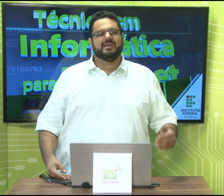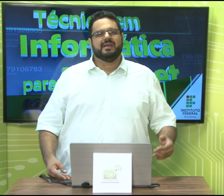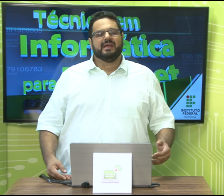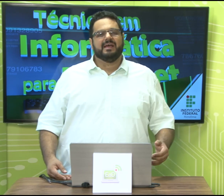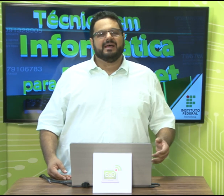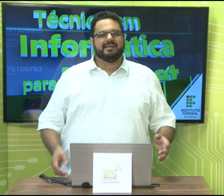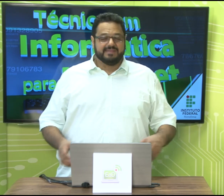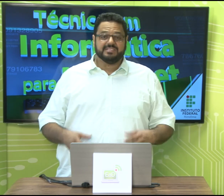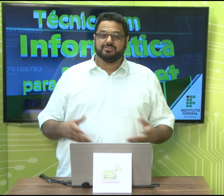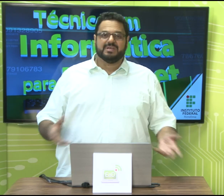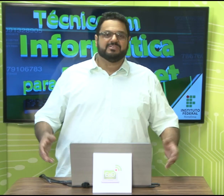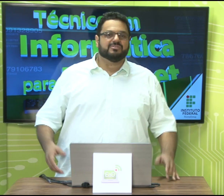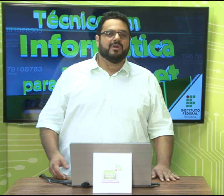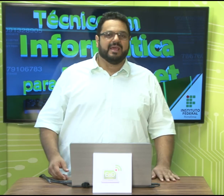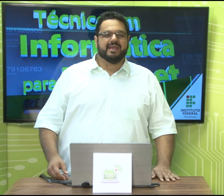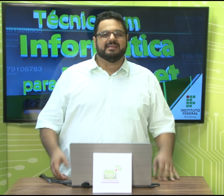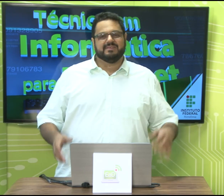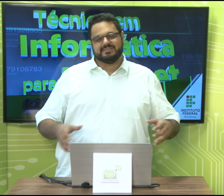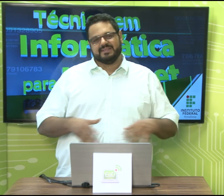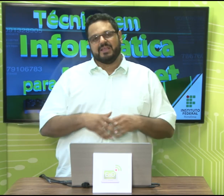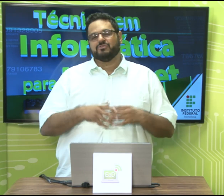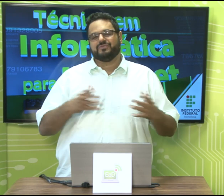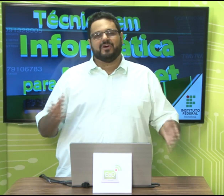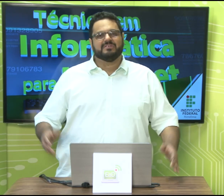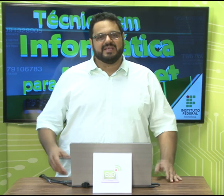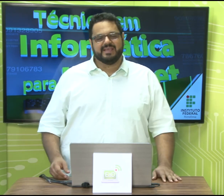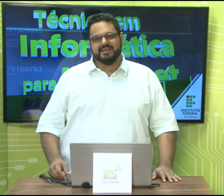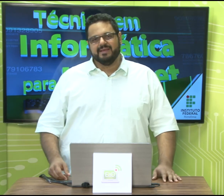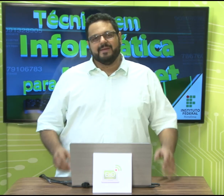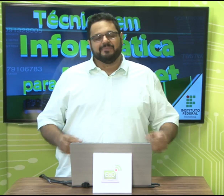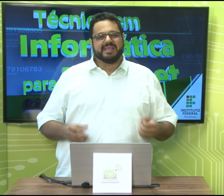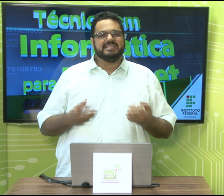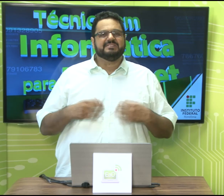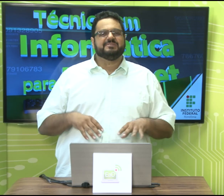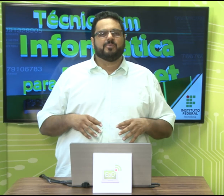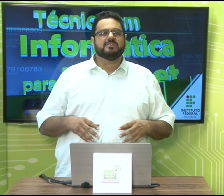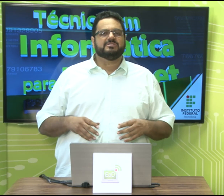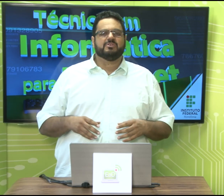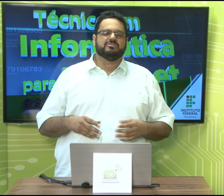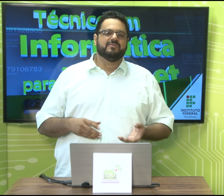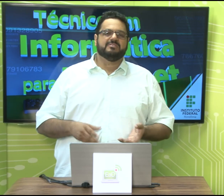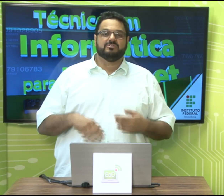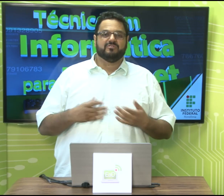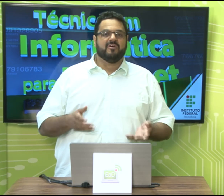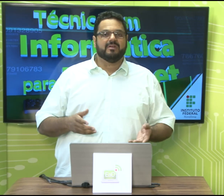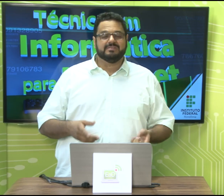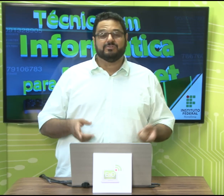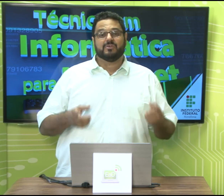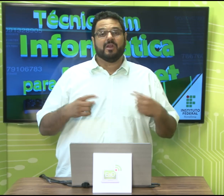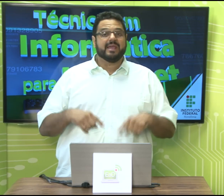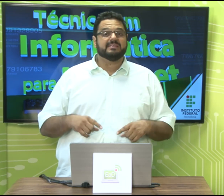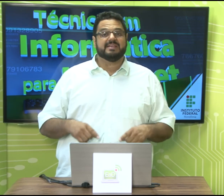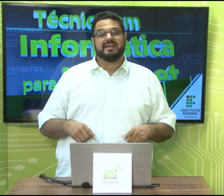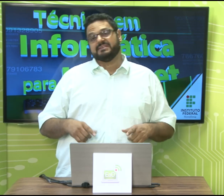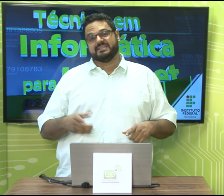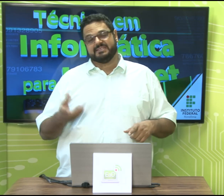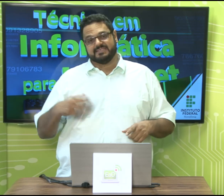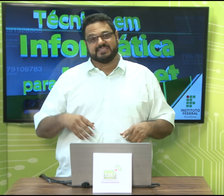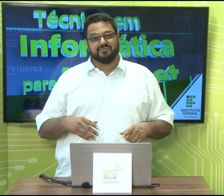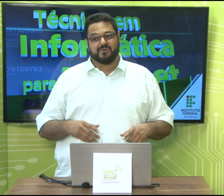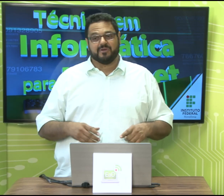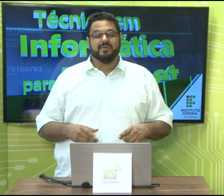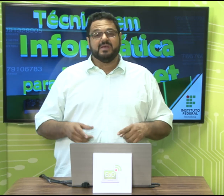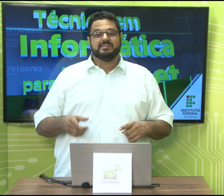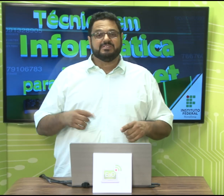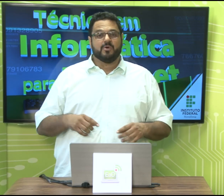importante... tente ajudar seus colegas, você tem os fóruns aí, poste suas dúvidas nos fóruns, os colegas que